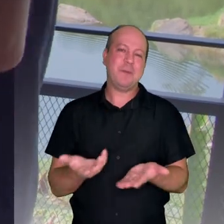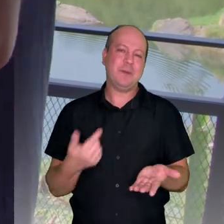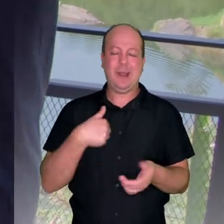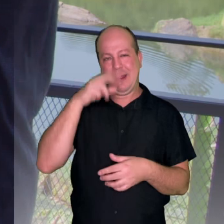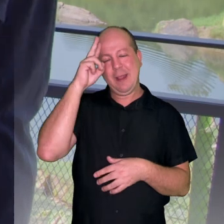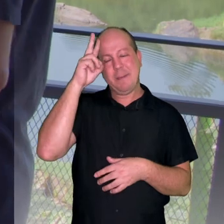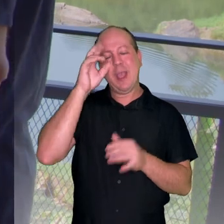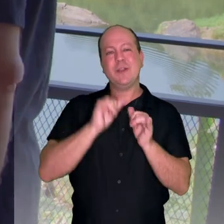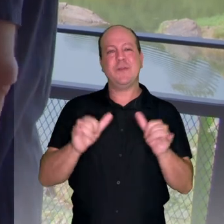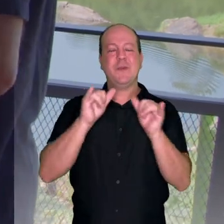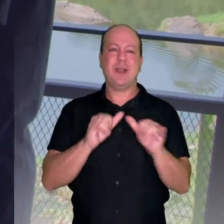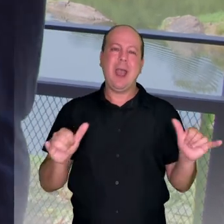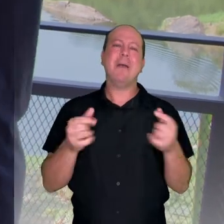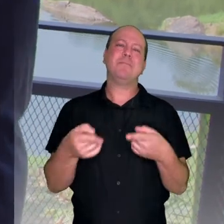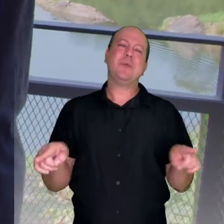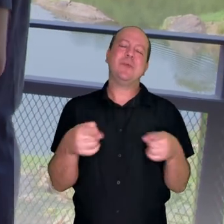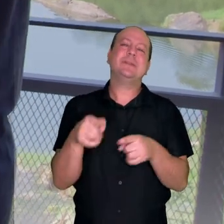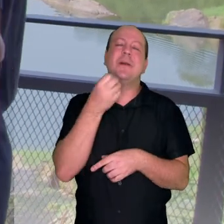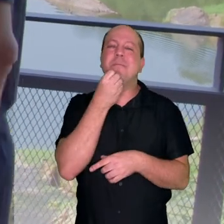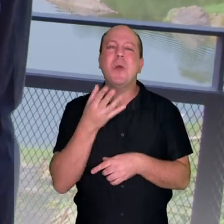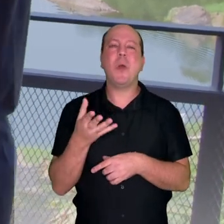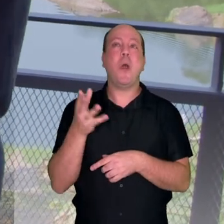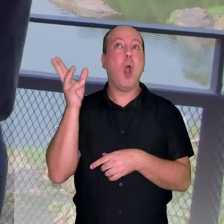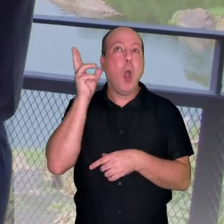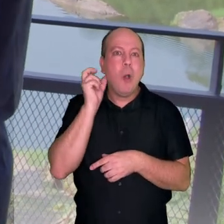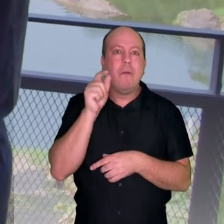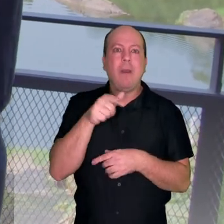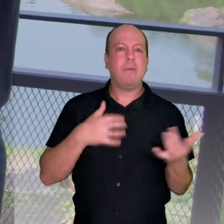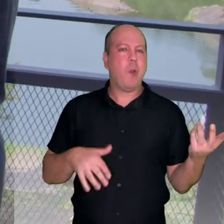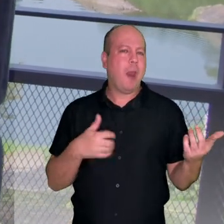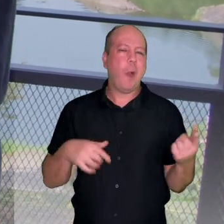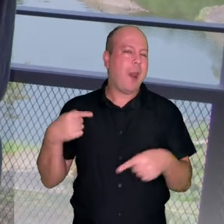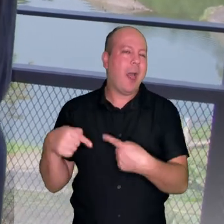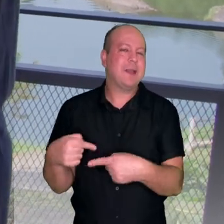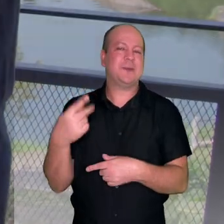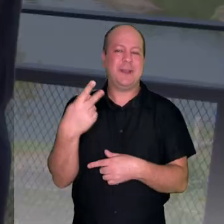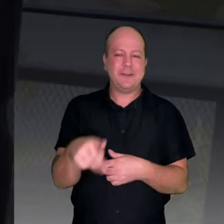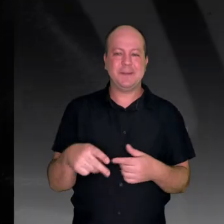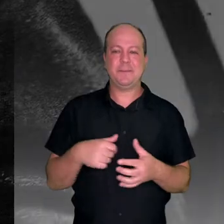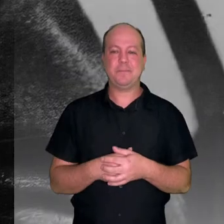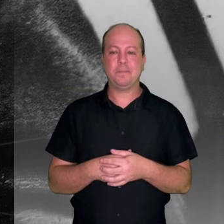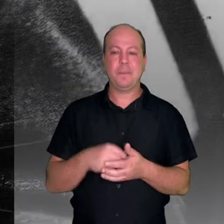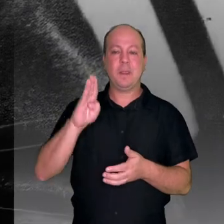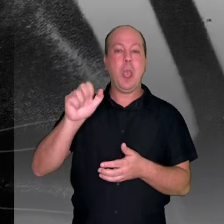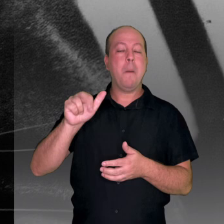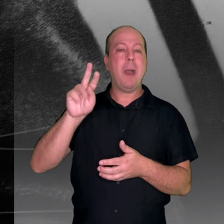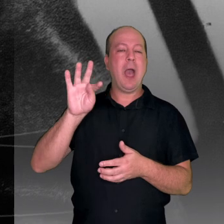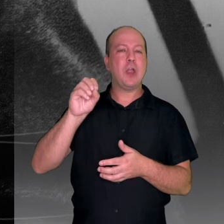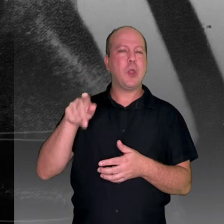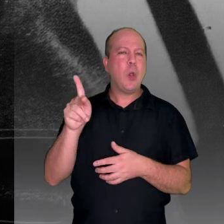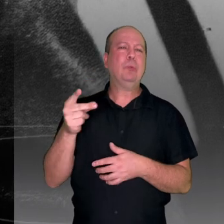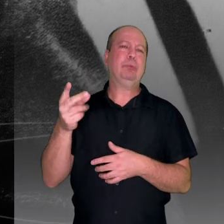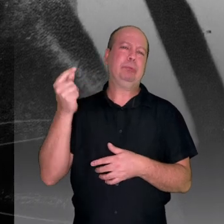só, aproveitei para divulgar. E, enfim, a música é muito boa, é a música que todo mundo ouve e fala, não, violão clássico é isso, né? E o Bartók é uma música